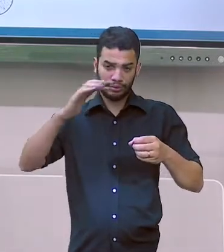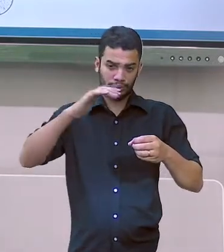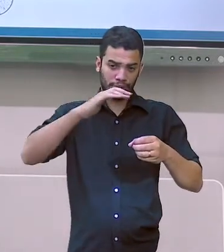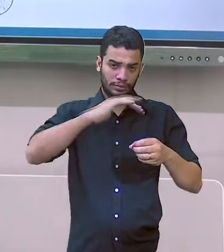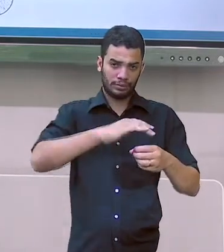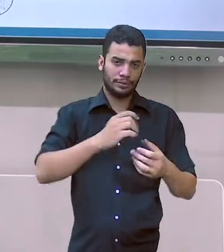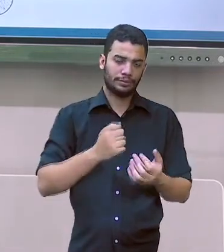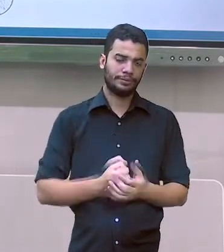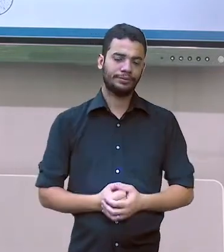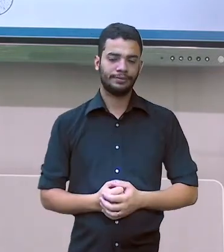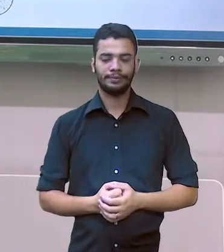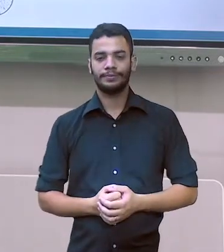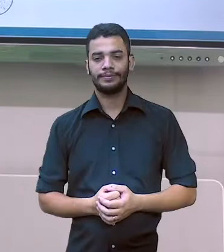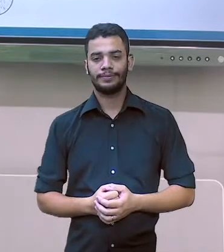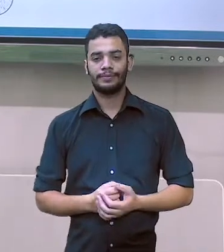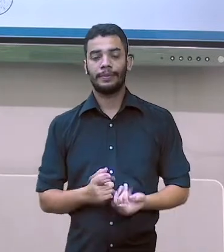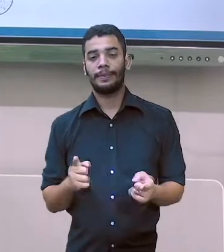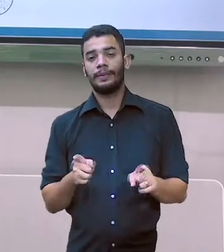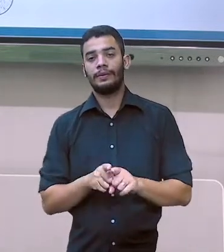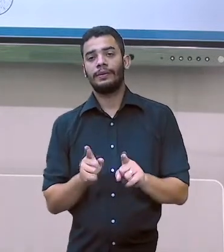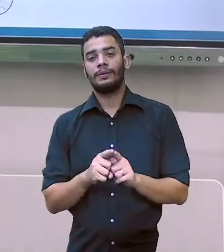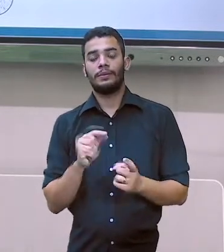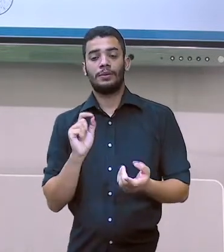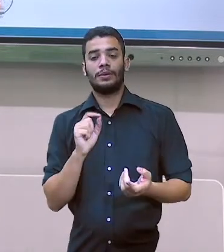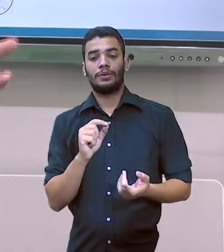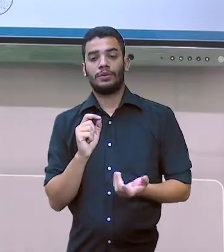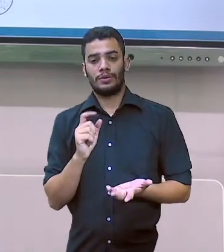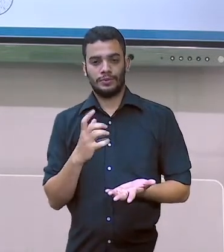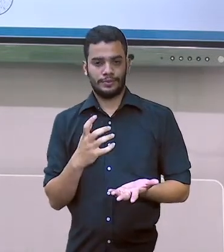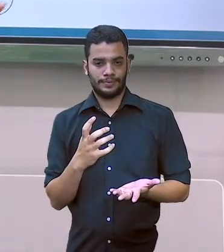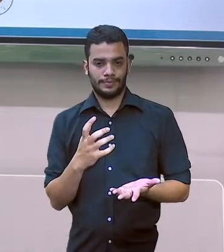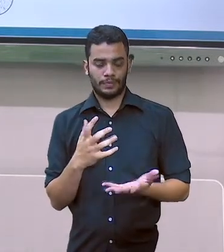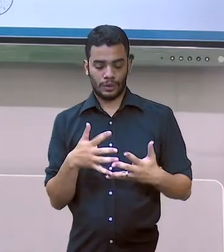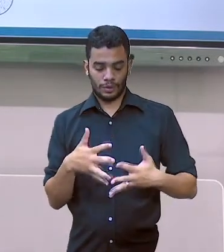transporte, elas produziram o chamado